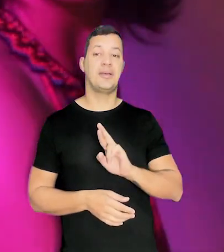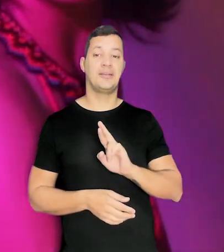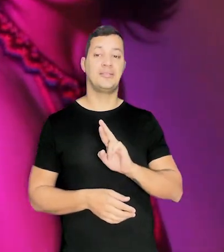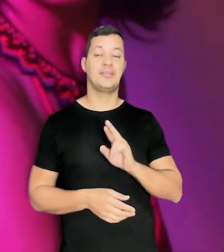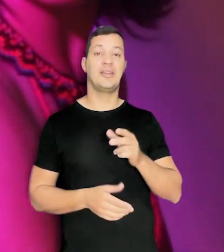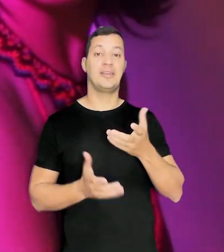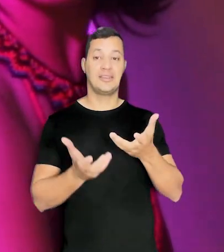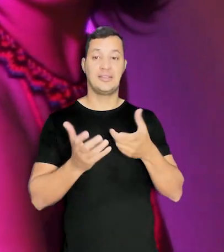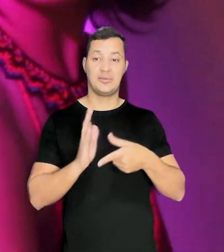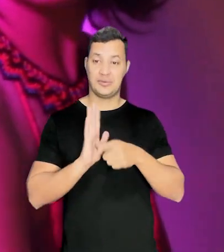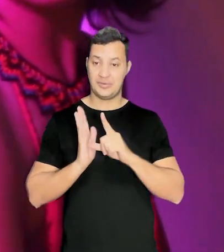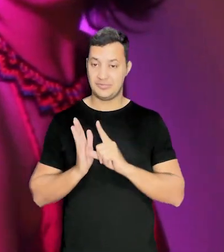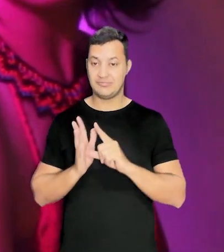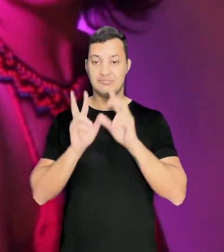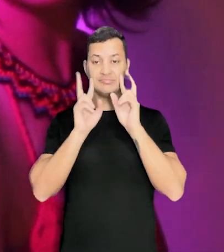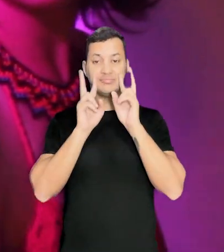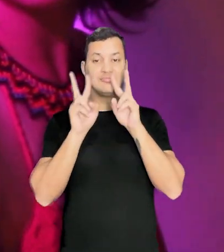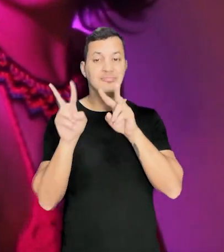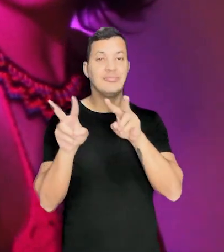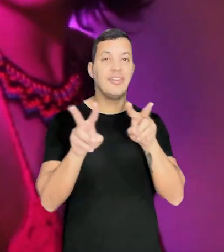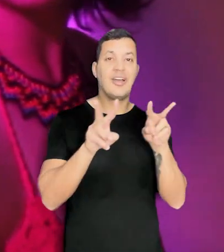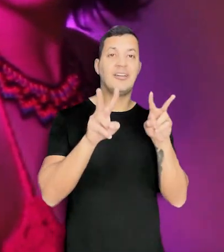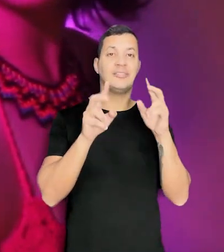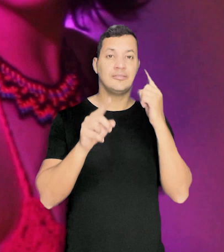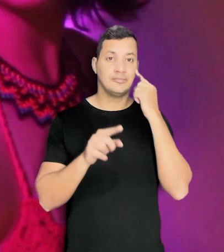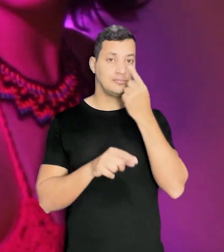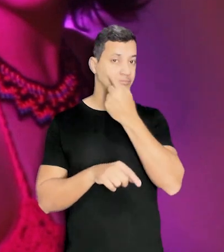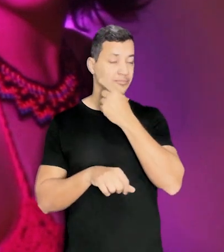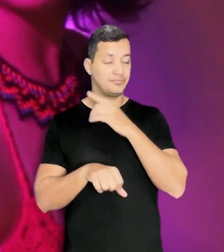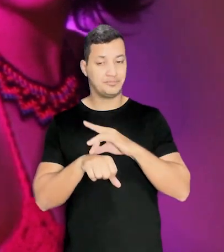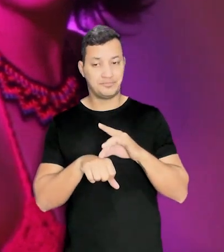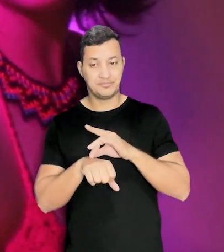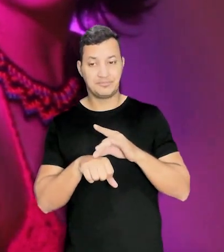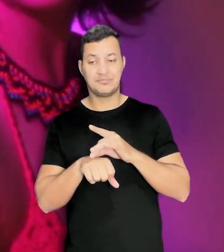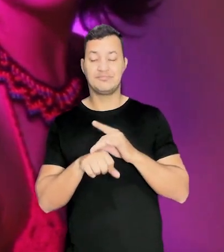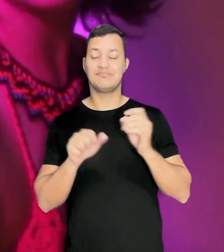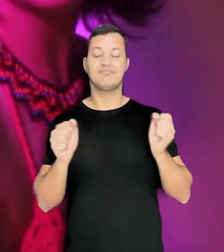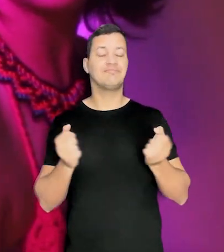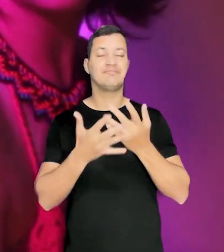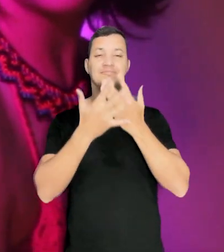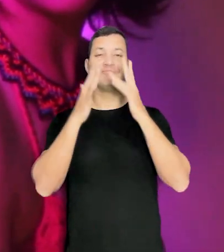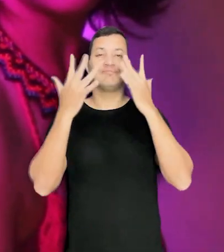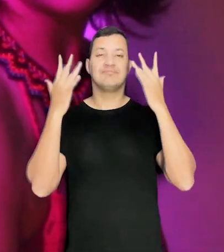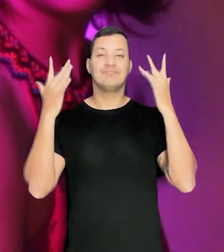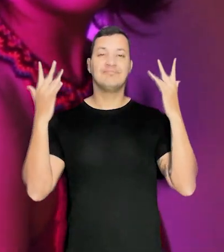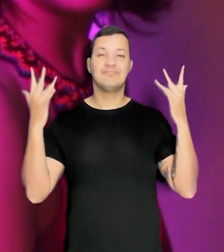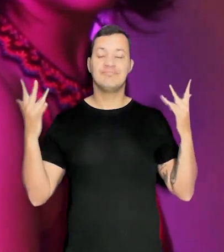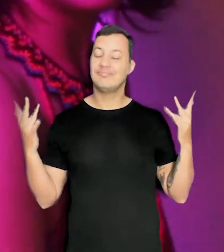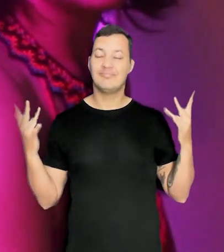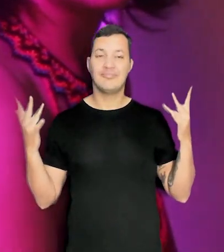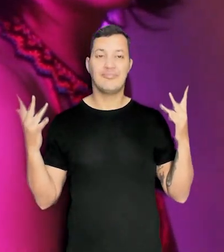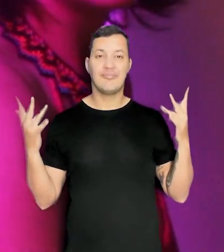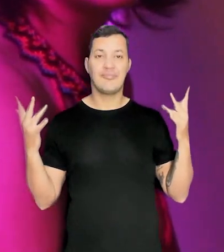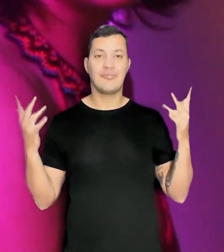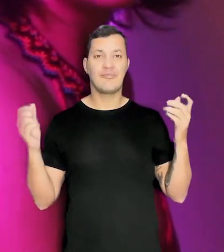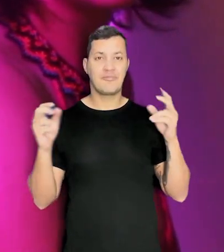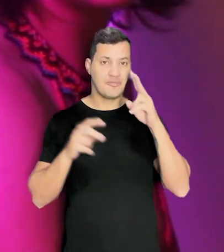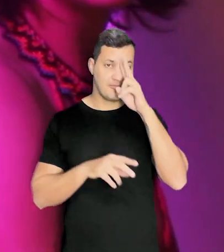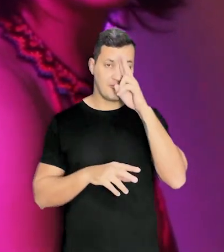Quero antes uns olhos bem pretos, luzentes, uns olhos